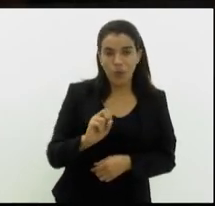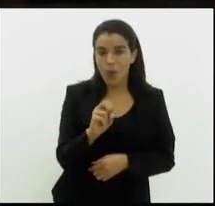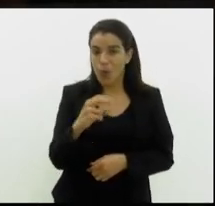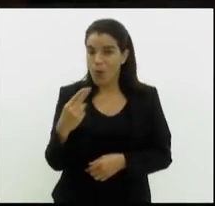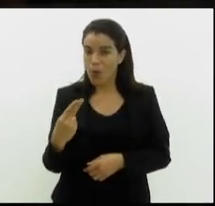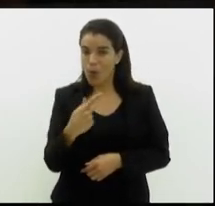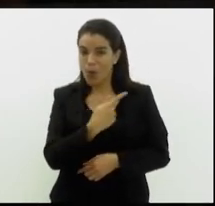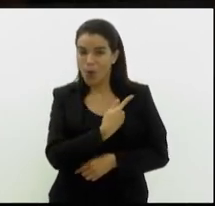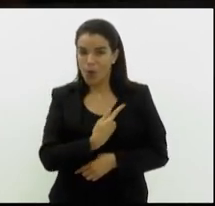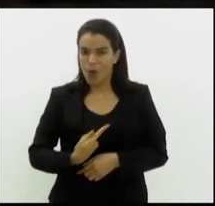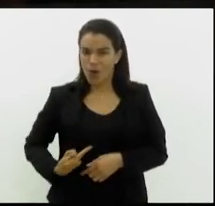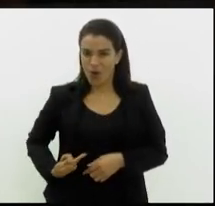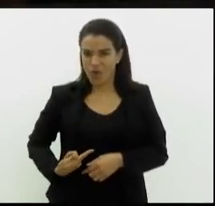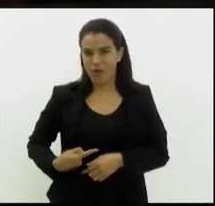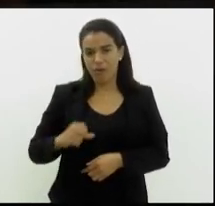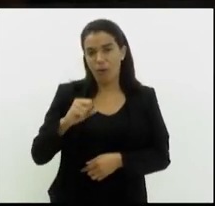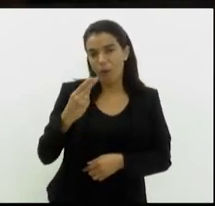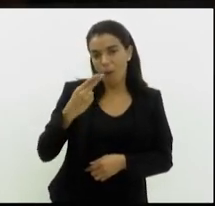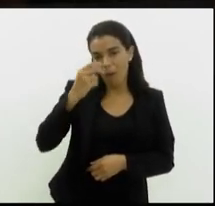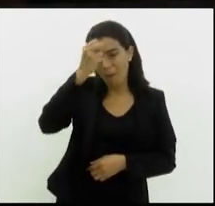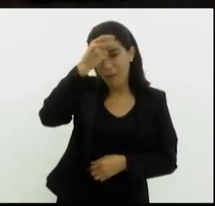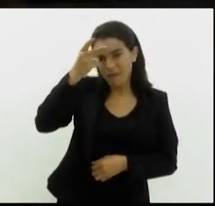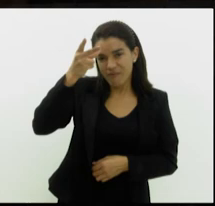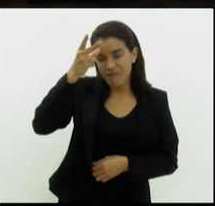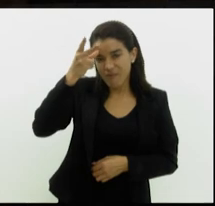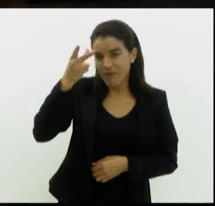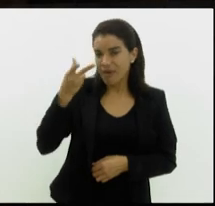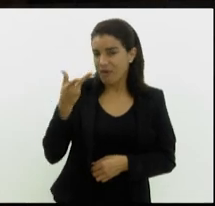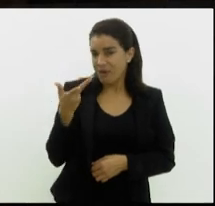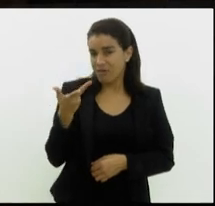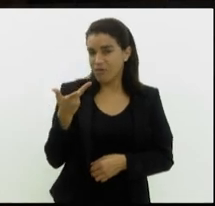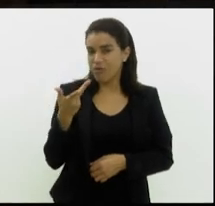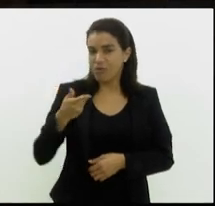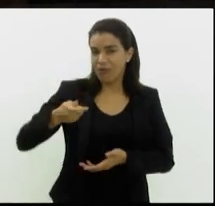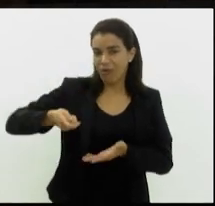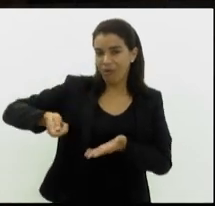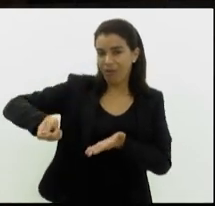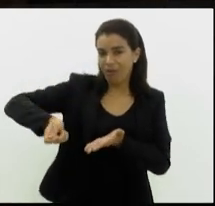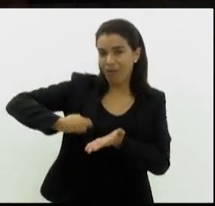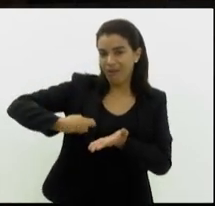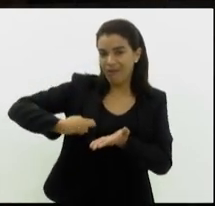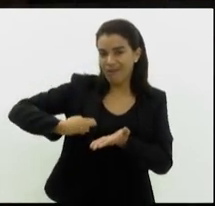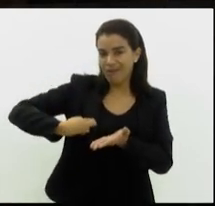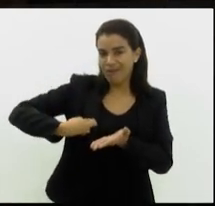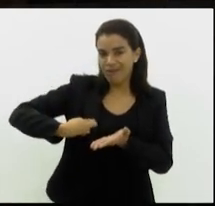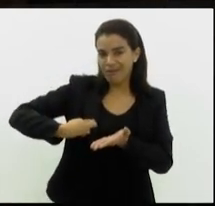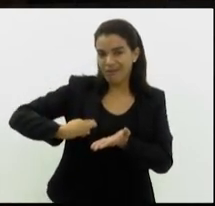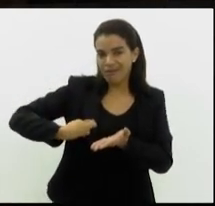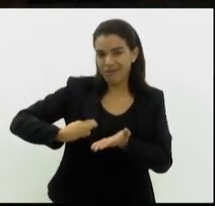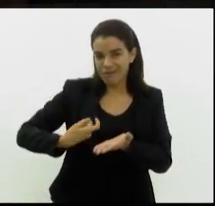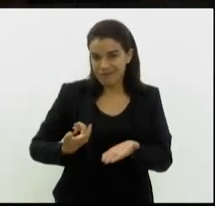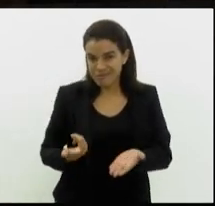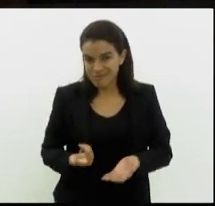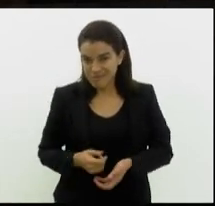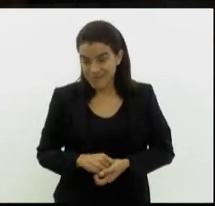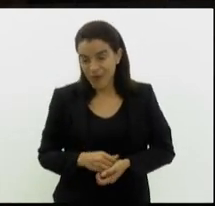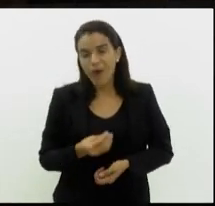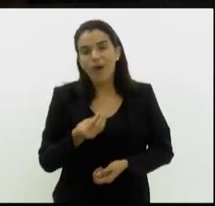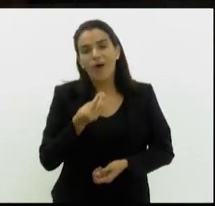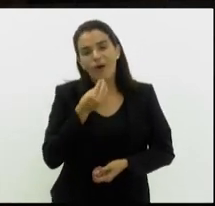do governador, ou do prefeito, que tiver com a caneta na mão.